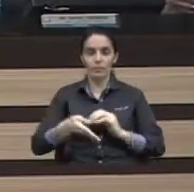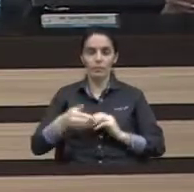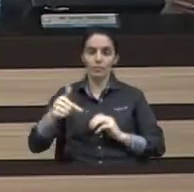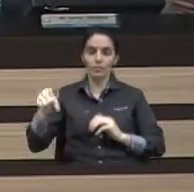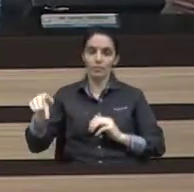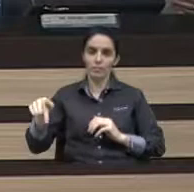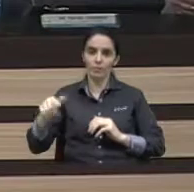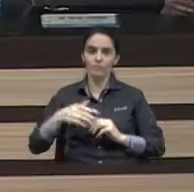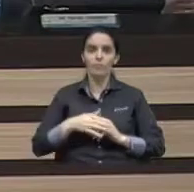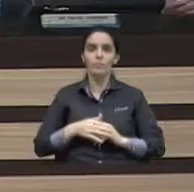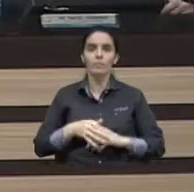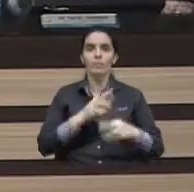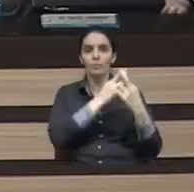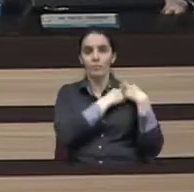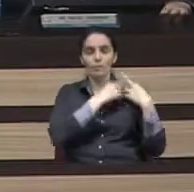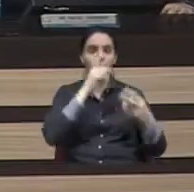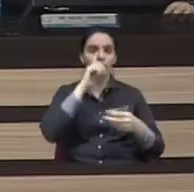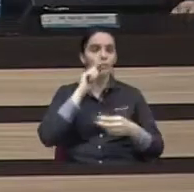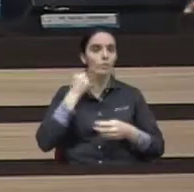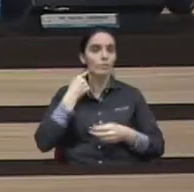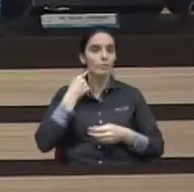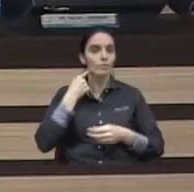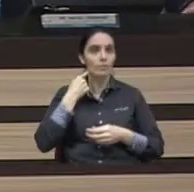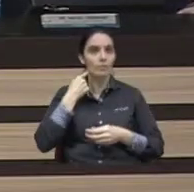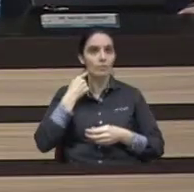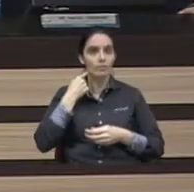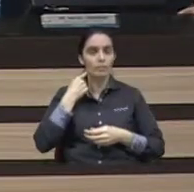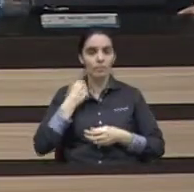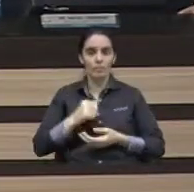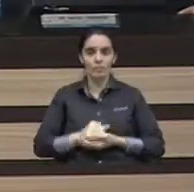210/2017, vereador Newton Santos.